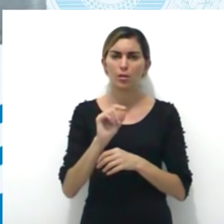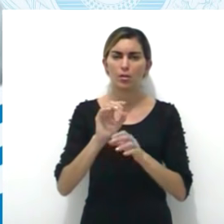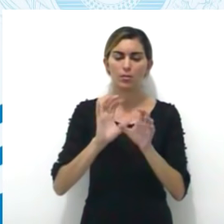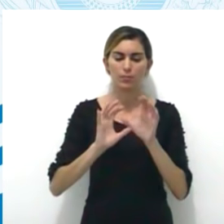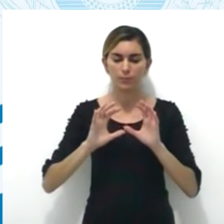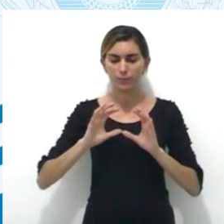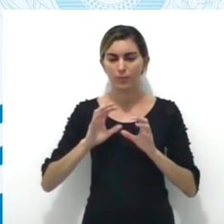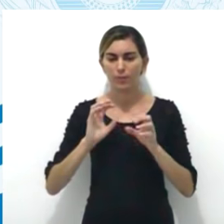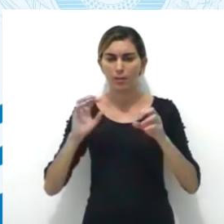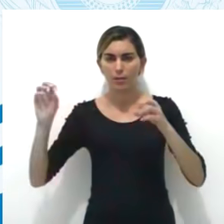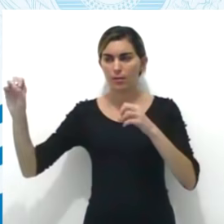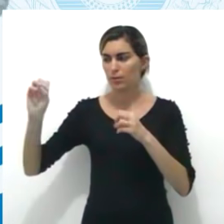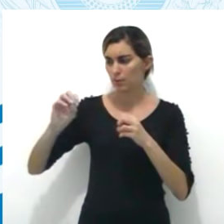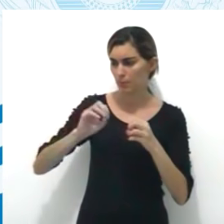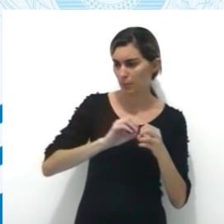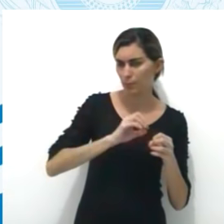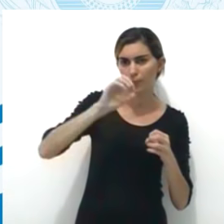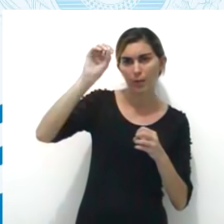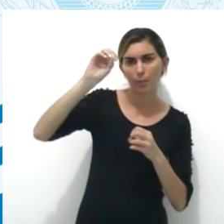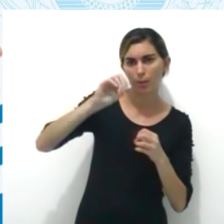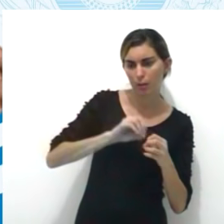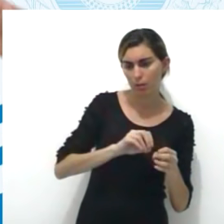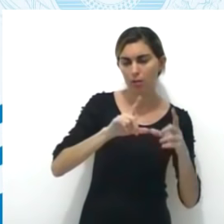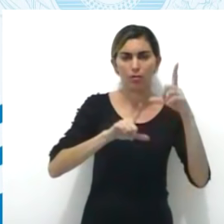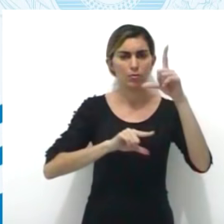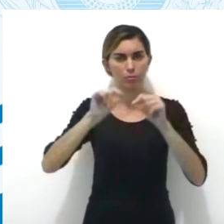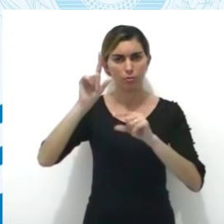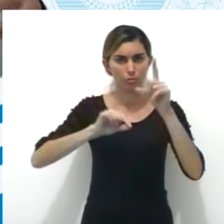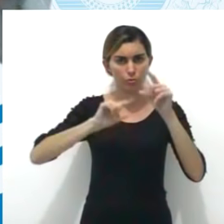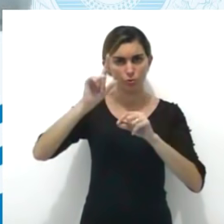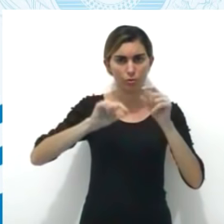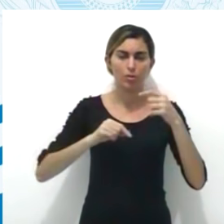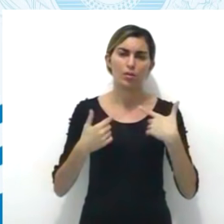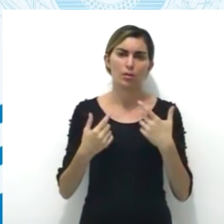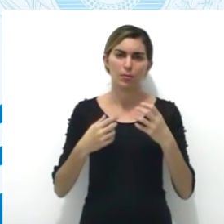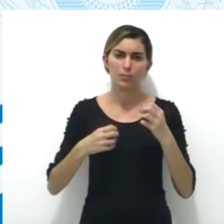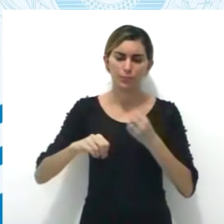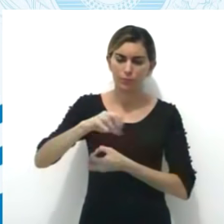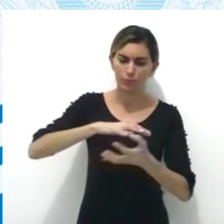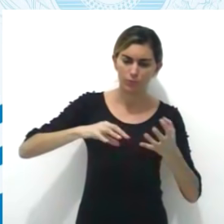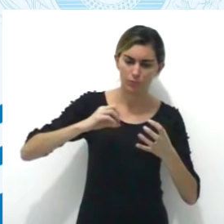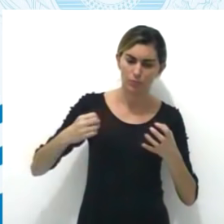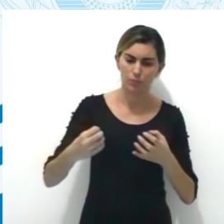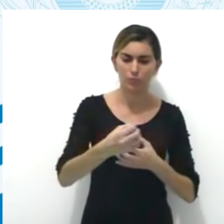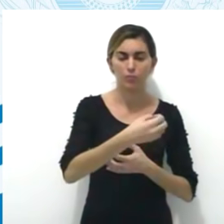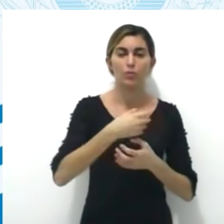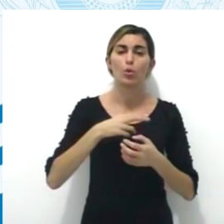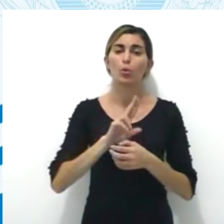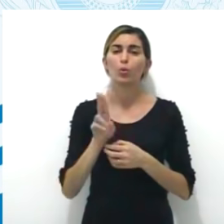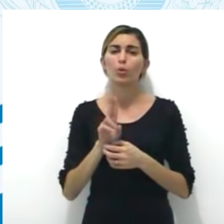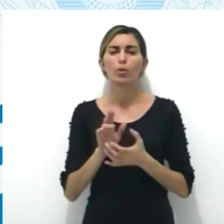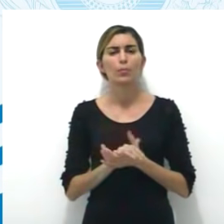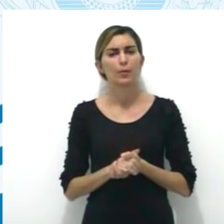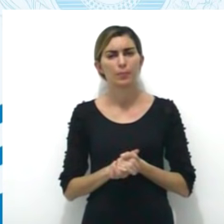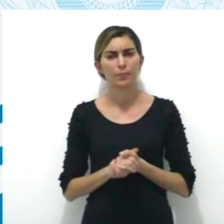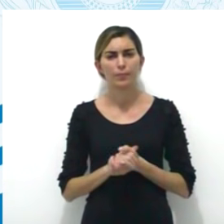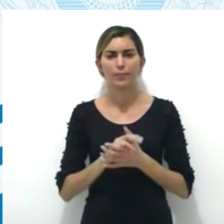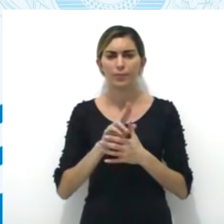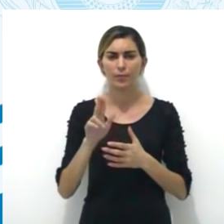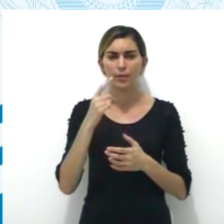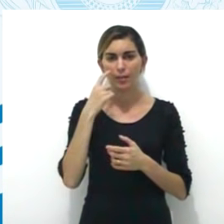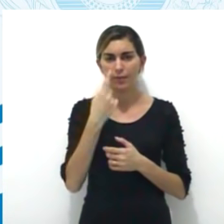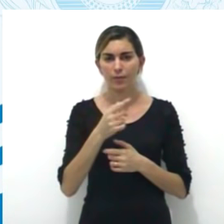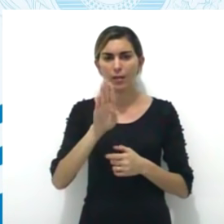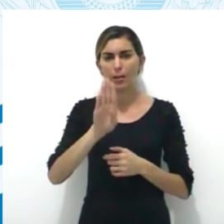Os planetas e as estrelas. Esse evento, pessoal, recebeu o nome de quem?